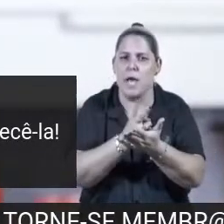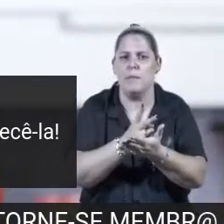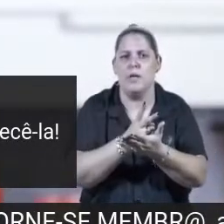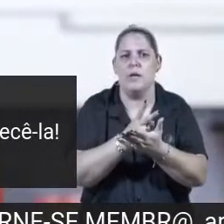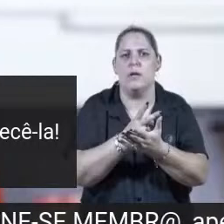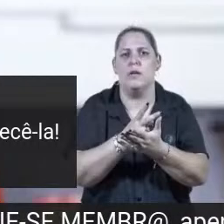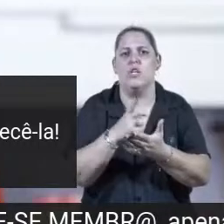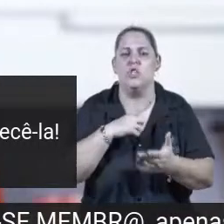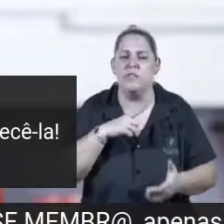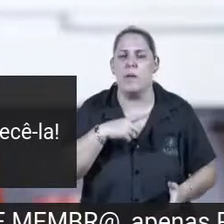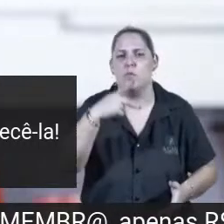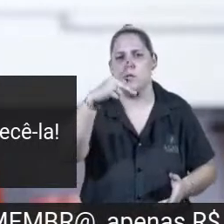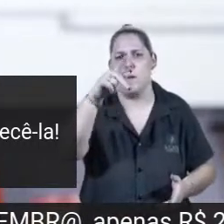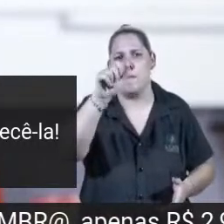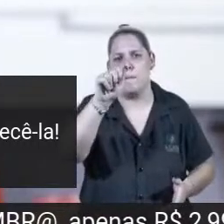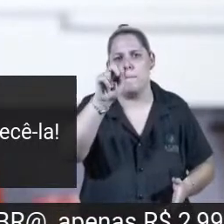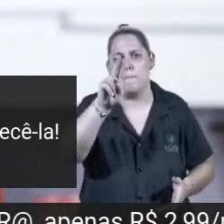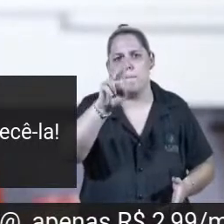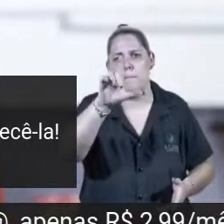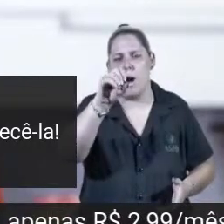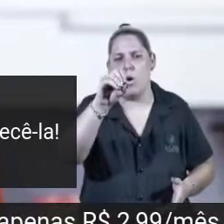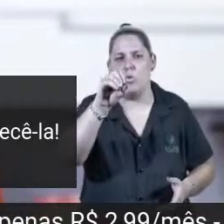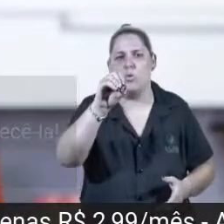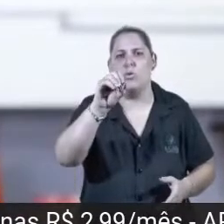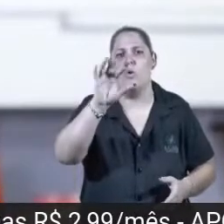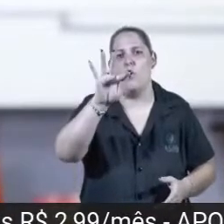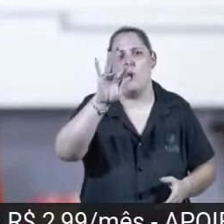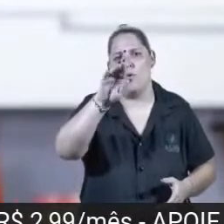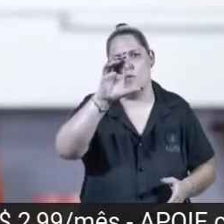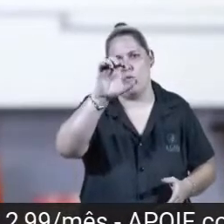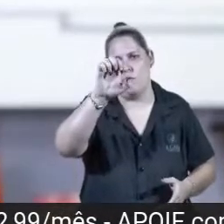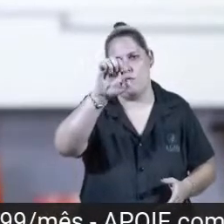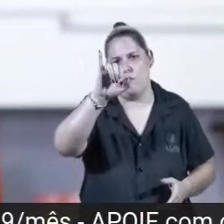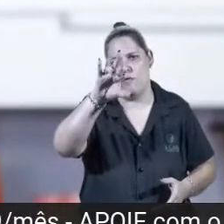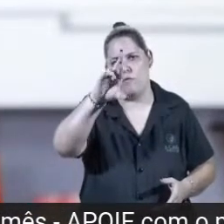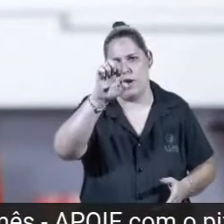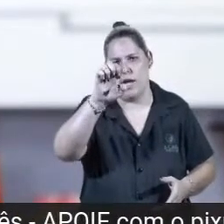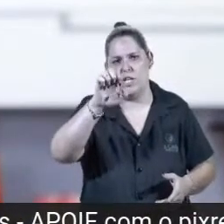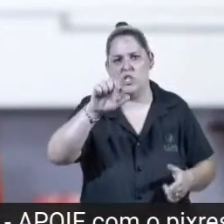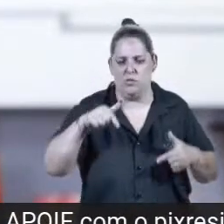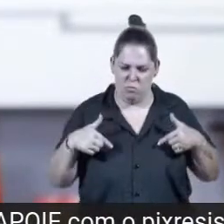nós temos a obrigação de esperançar esse Brasil. Levantar,